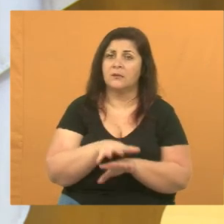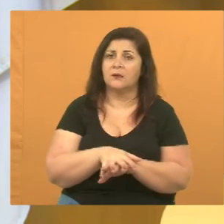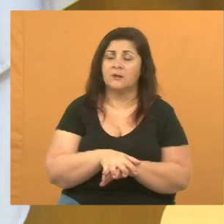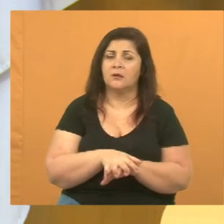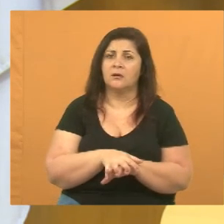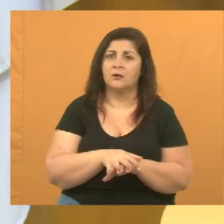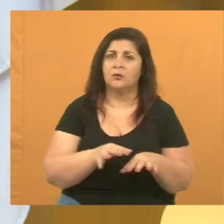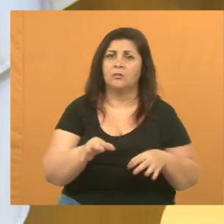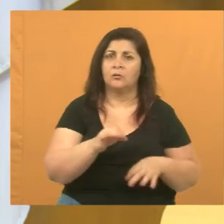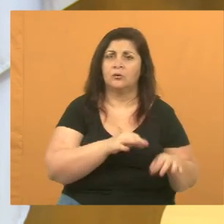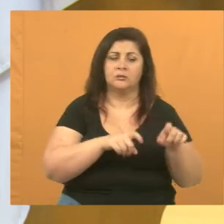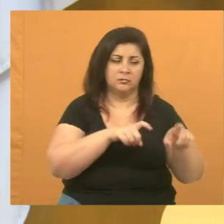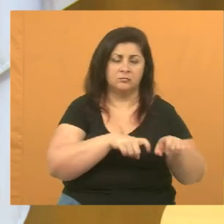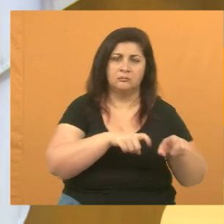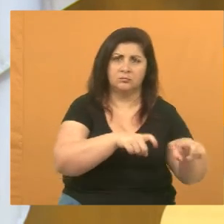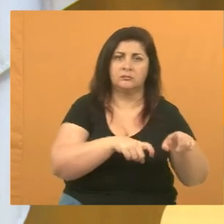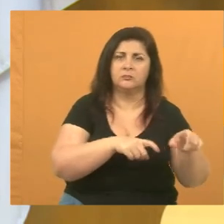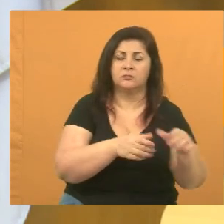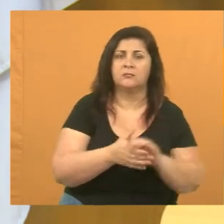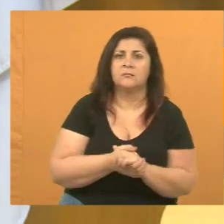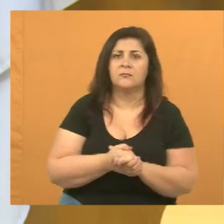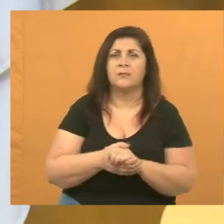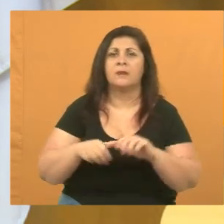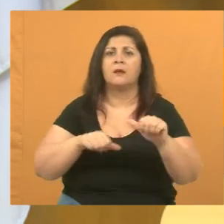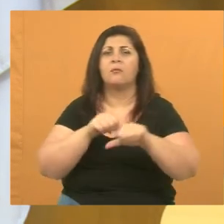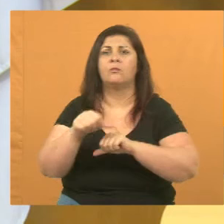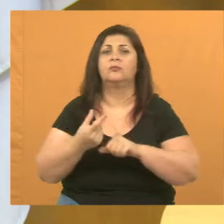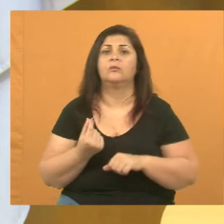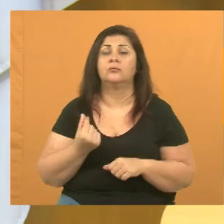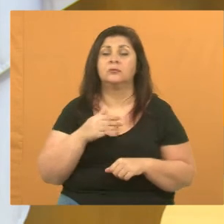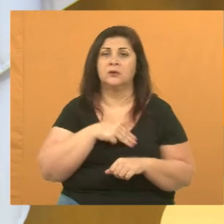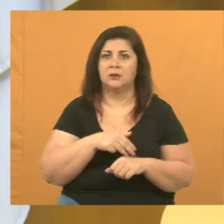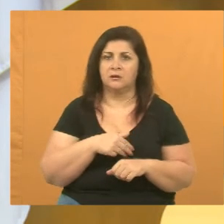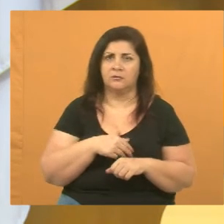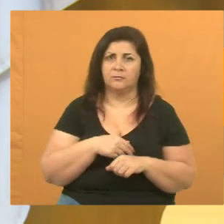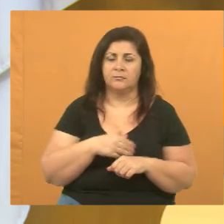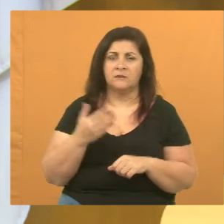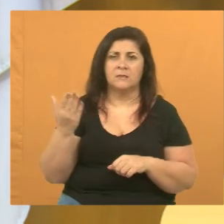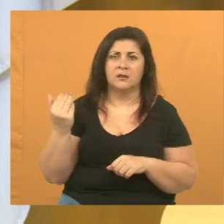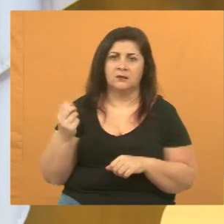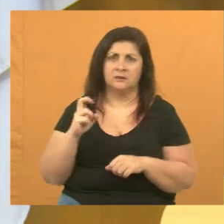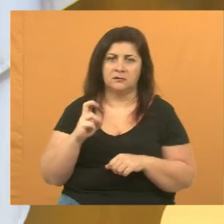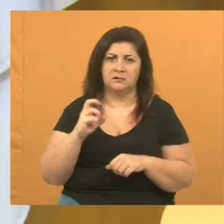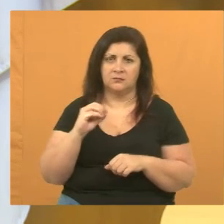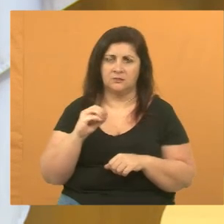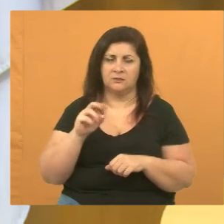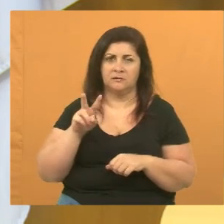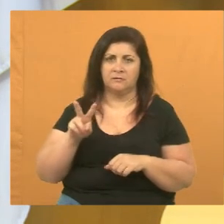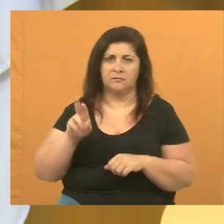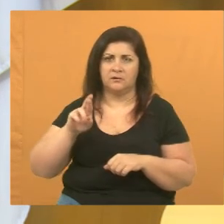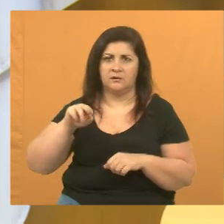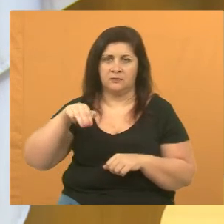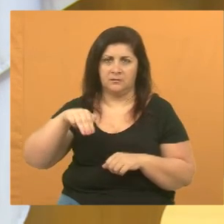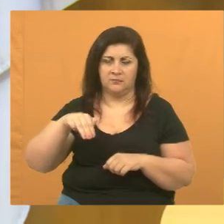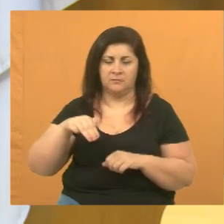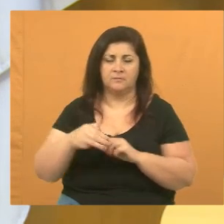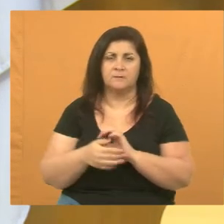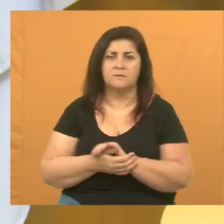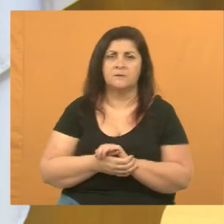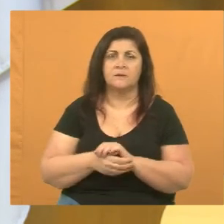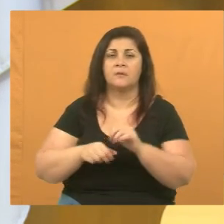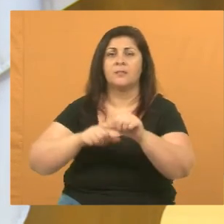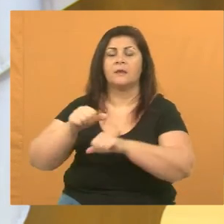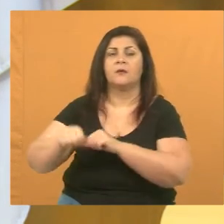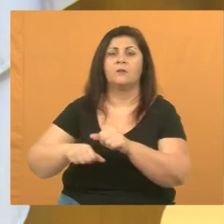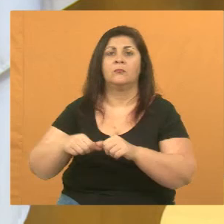regularização fundiária. Foi alterada a renda familiar de 50 VRMs, valor de referência do município, para